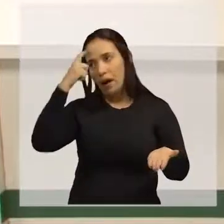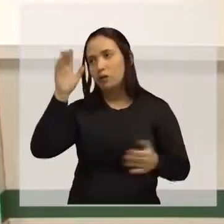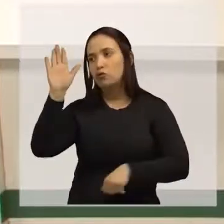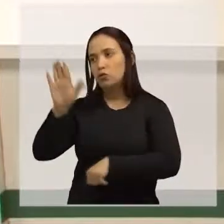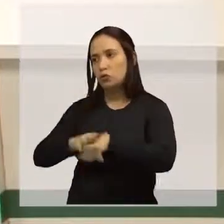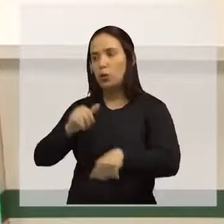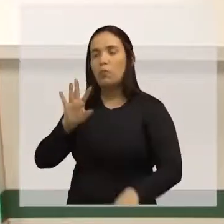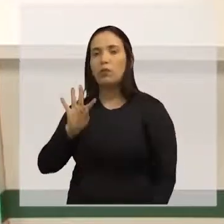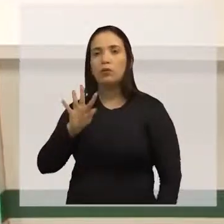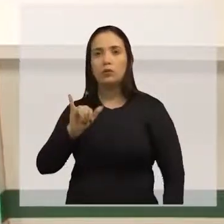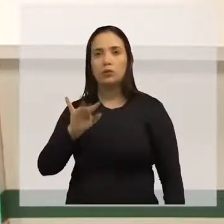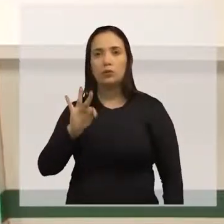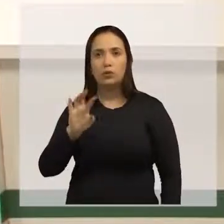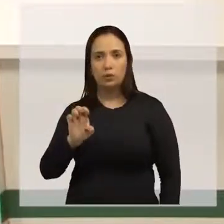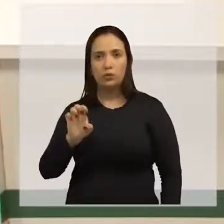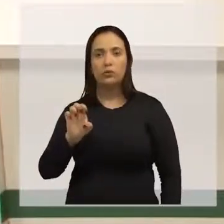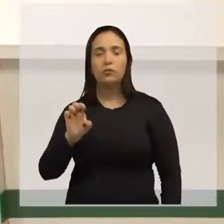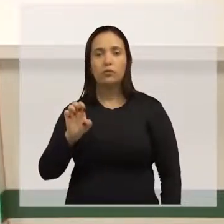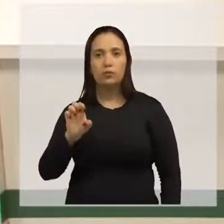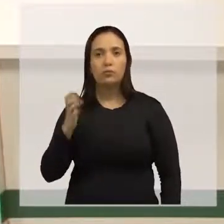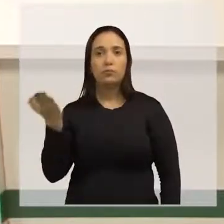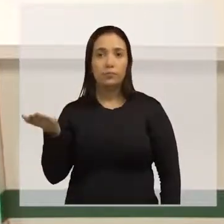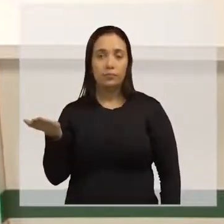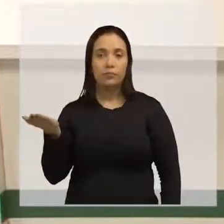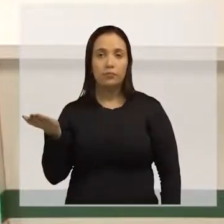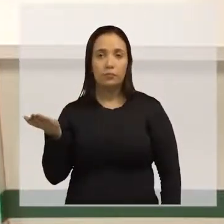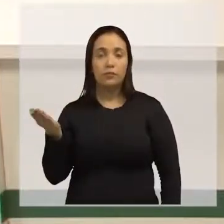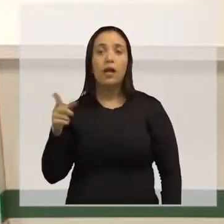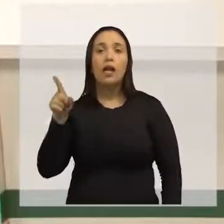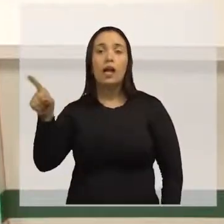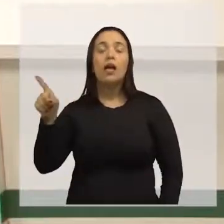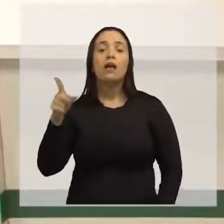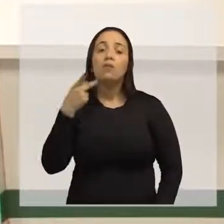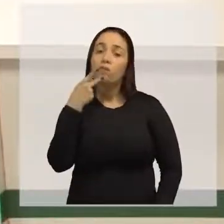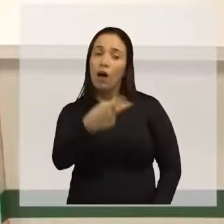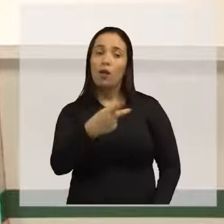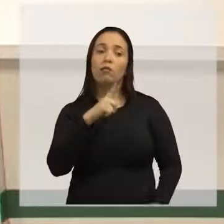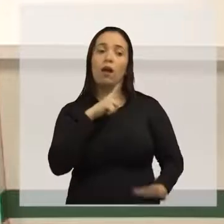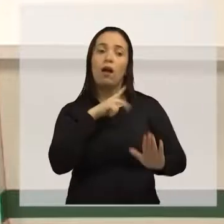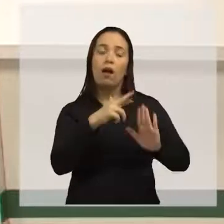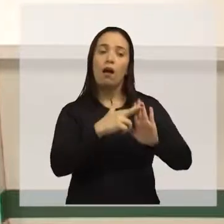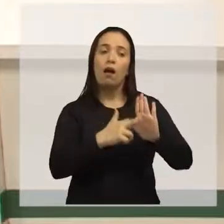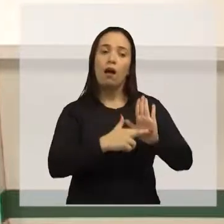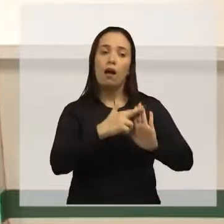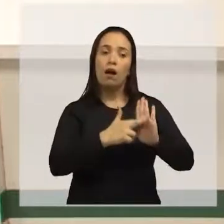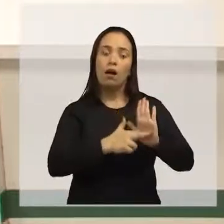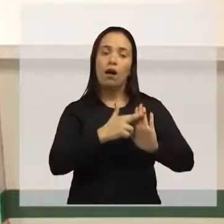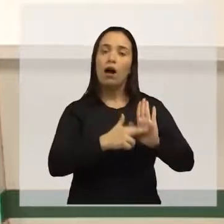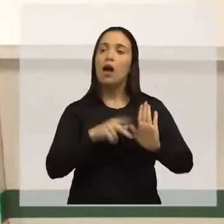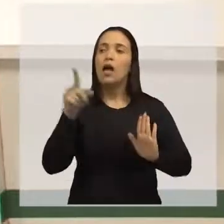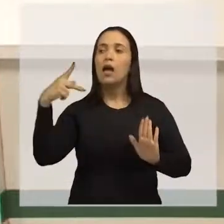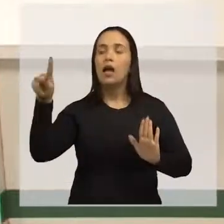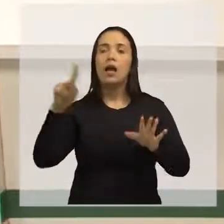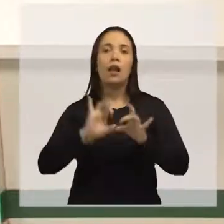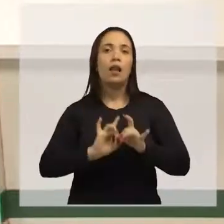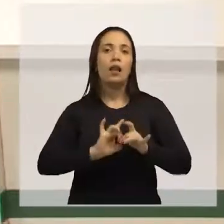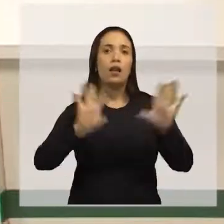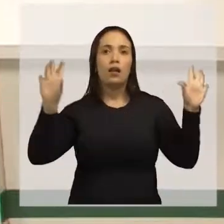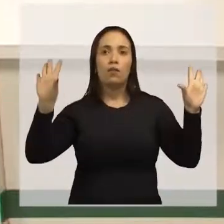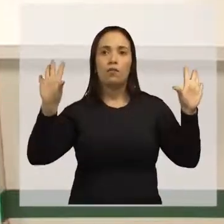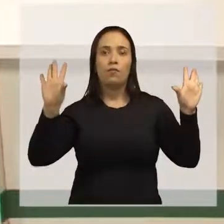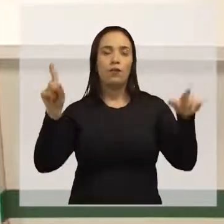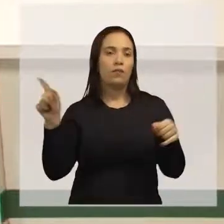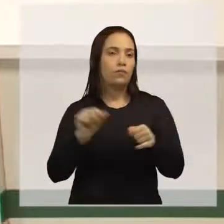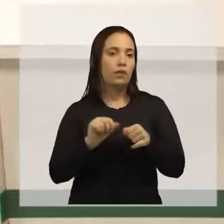E aí o Tite deu as condições dele. Terminamos em primeiro. Qual eram as condições do Tite? Que ele tivesse liberdade para fazer o trabalho sério que ele queria